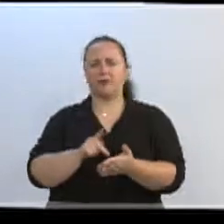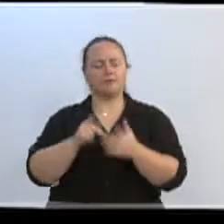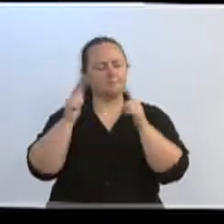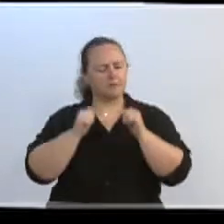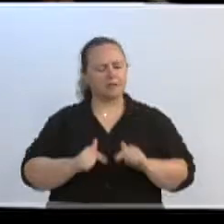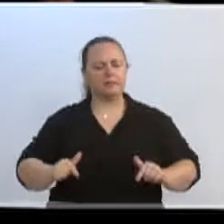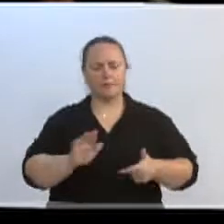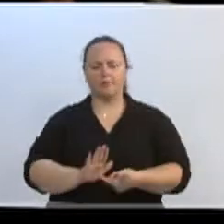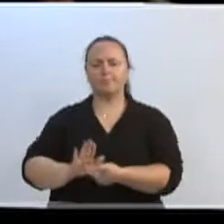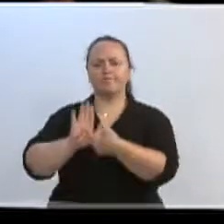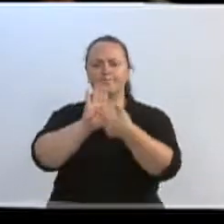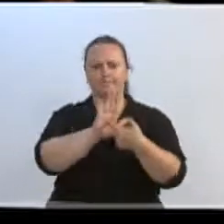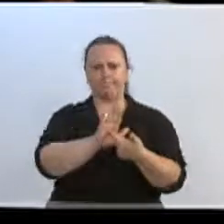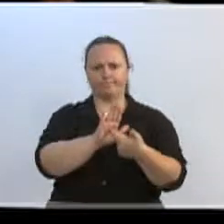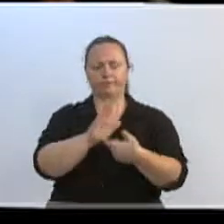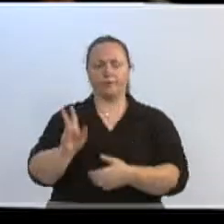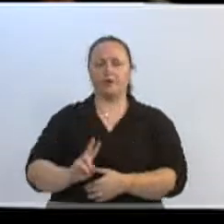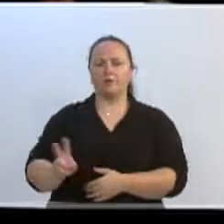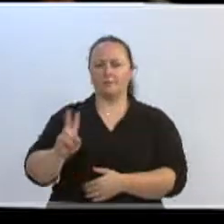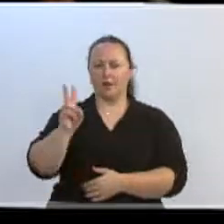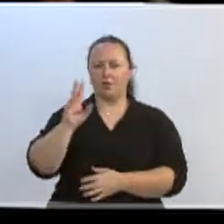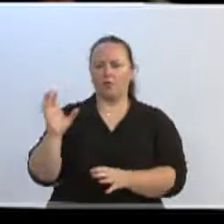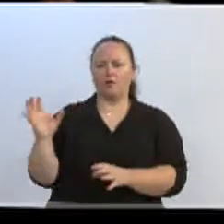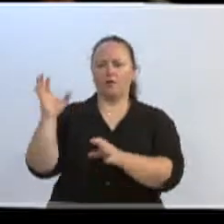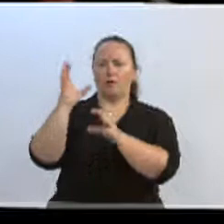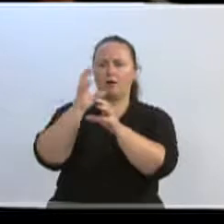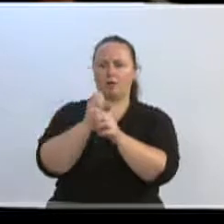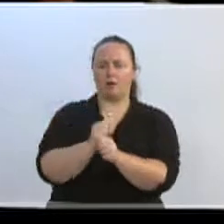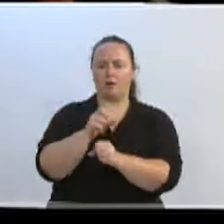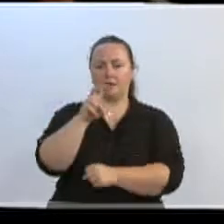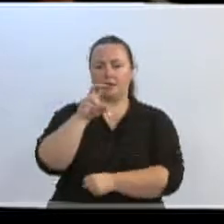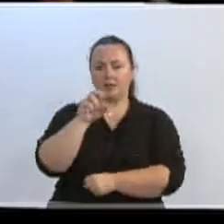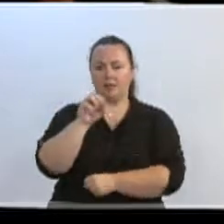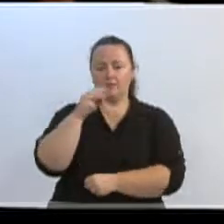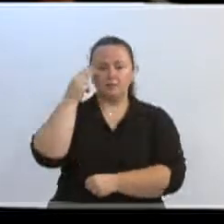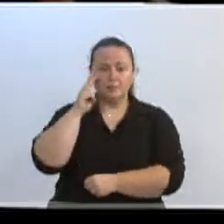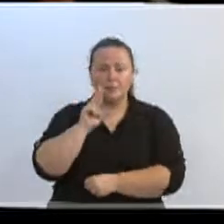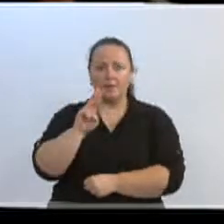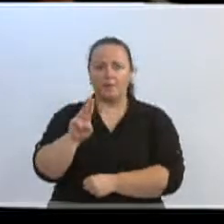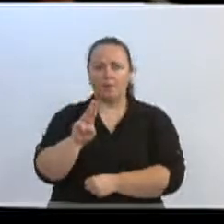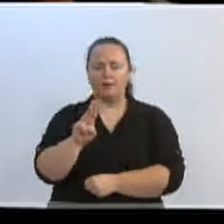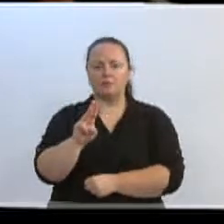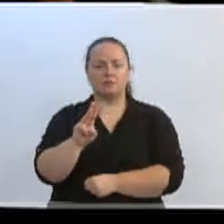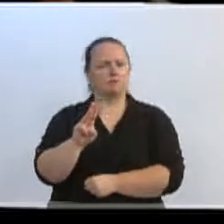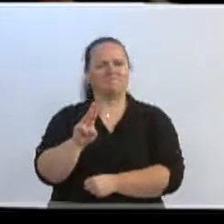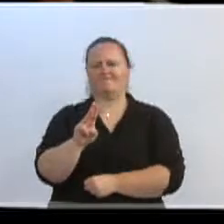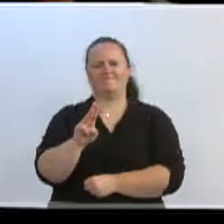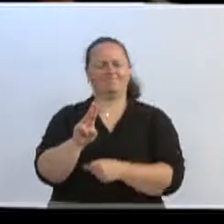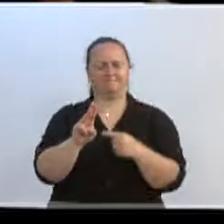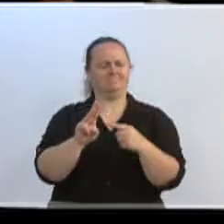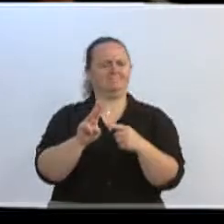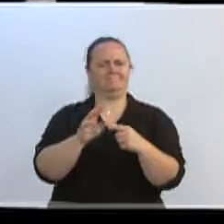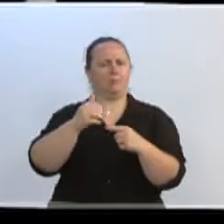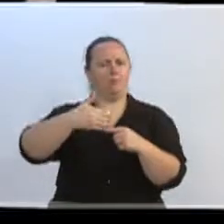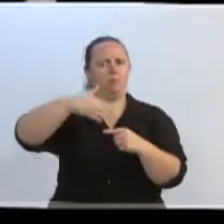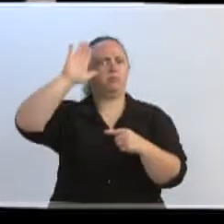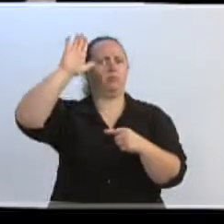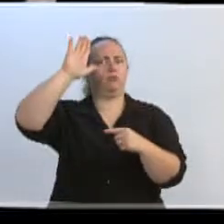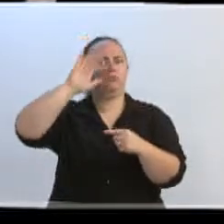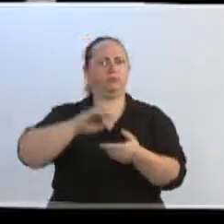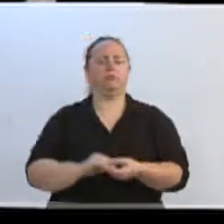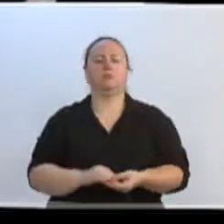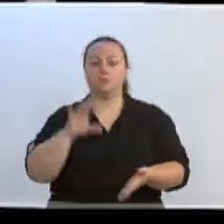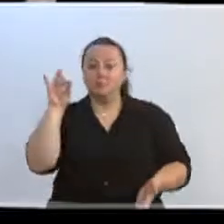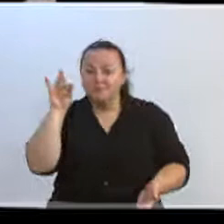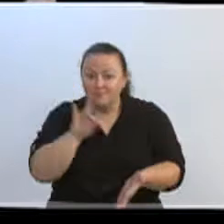valores atuais que foram levantados de 500 milhões ultrapassa muito mais do que isso o valor exorbitante e 15